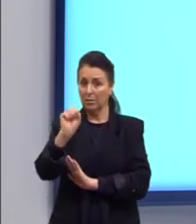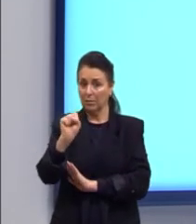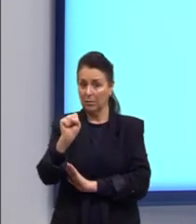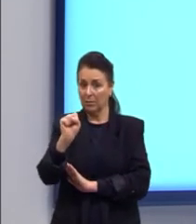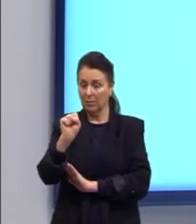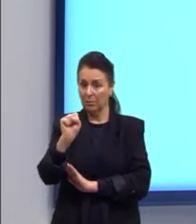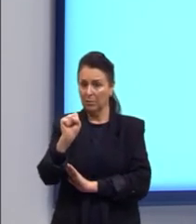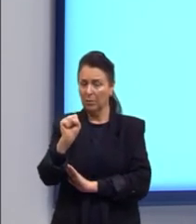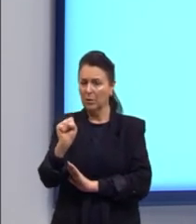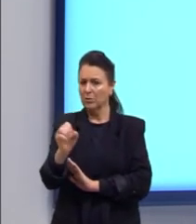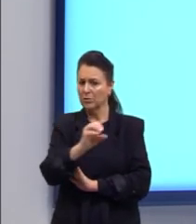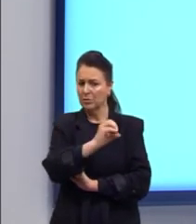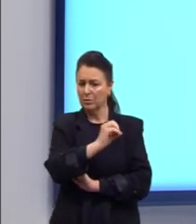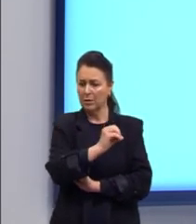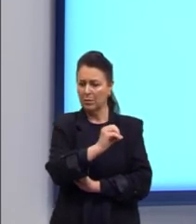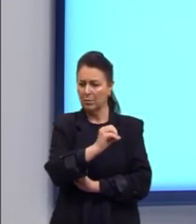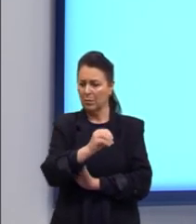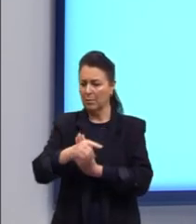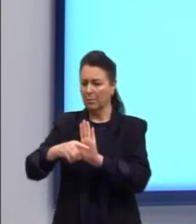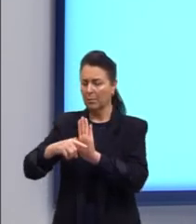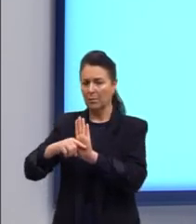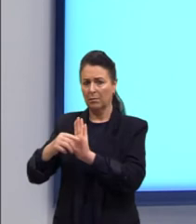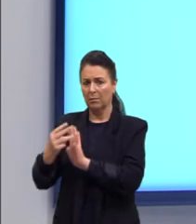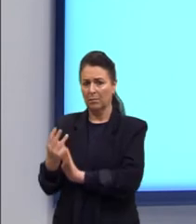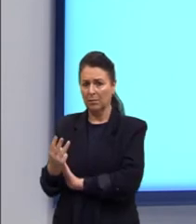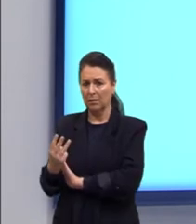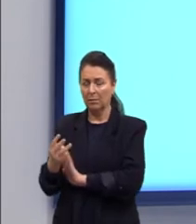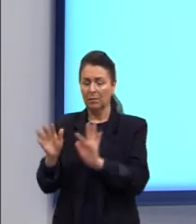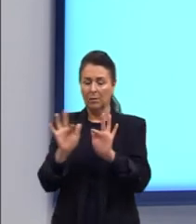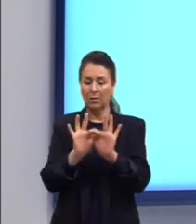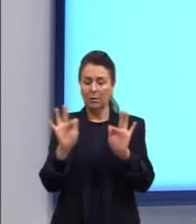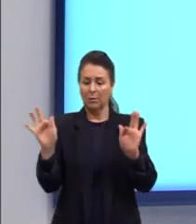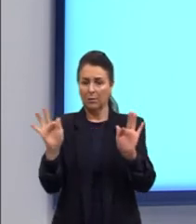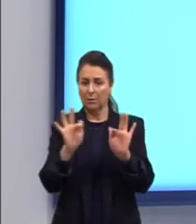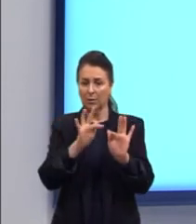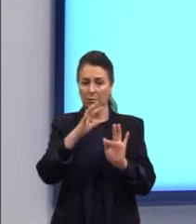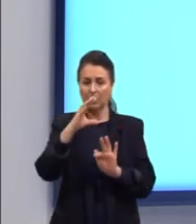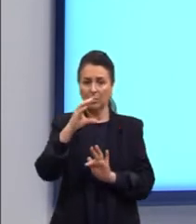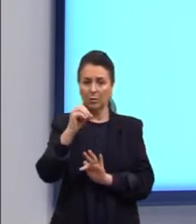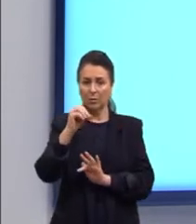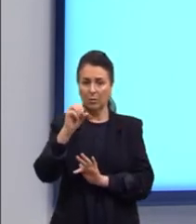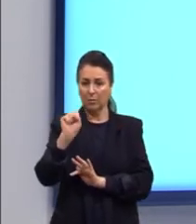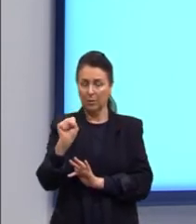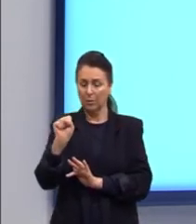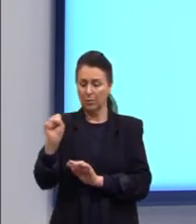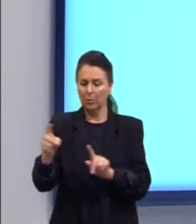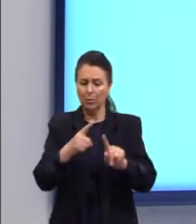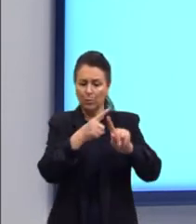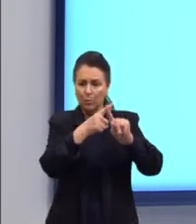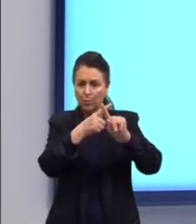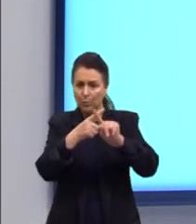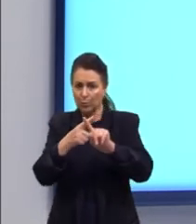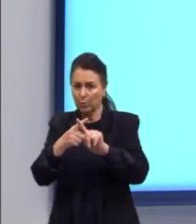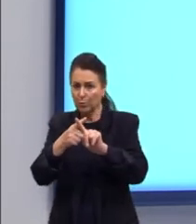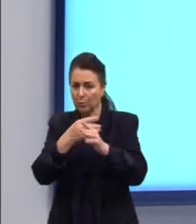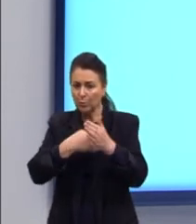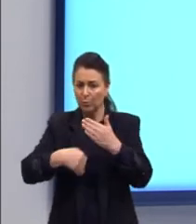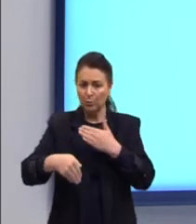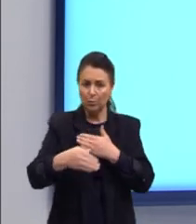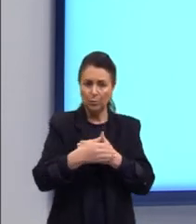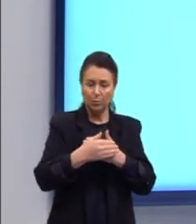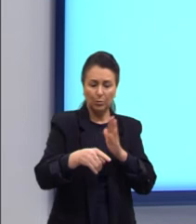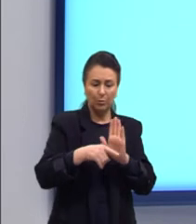O que que significa que eu peguei a minha função de cosseno e multipliquei toda ela por menos três